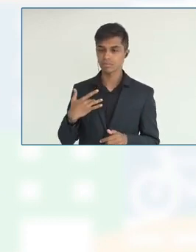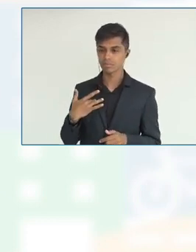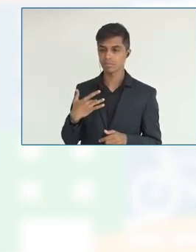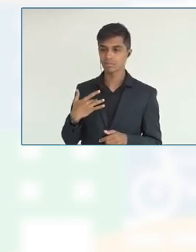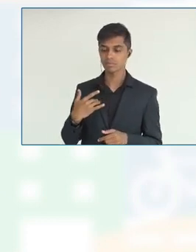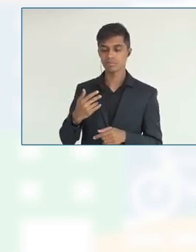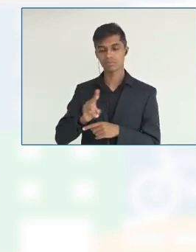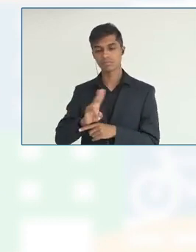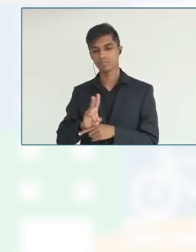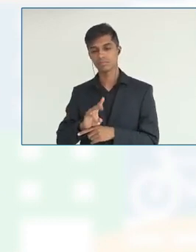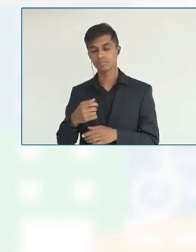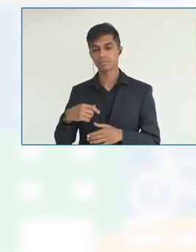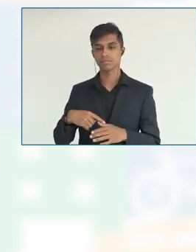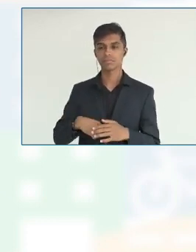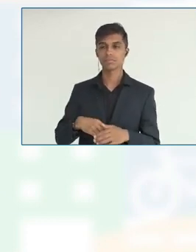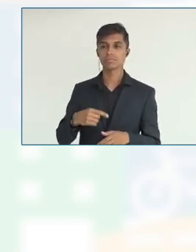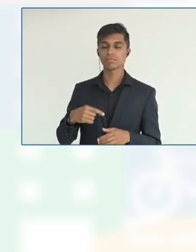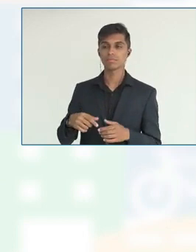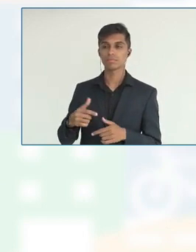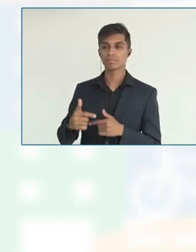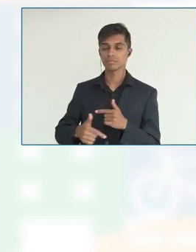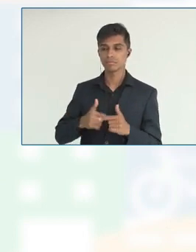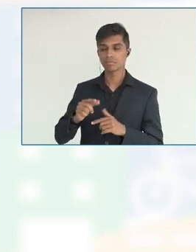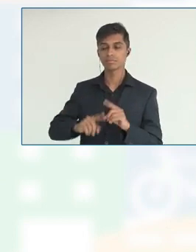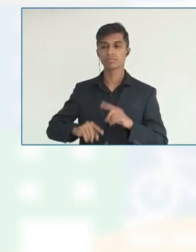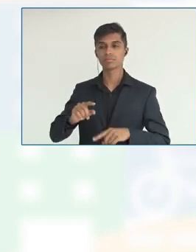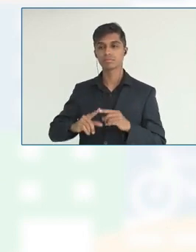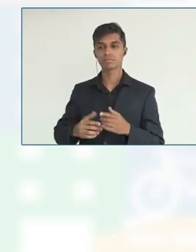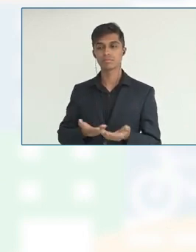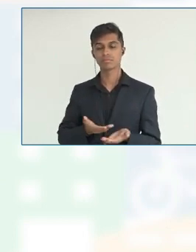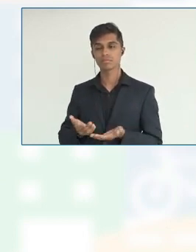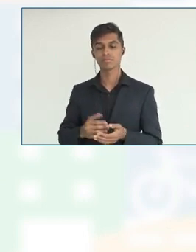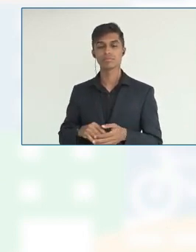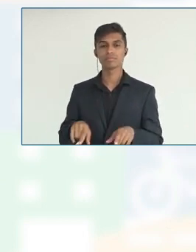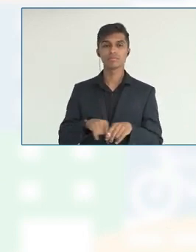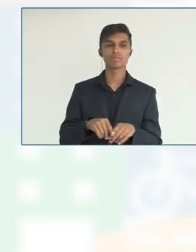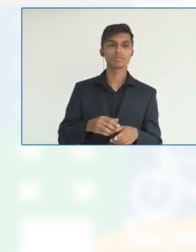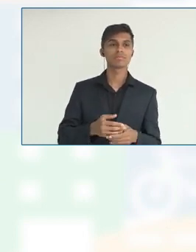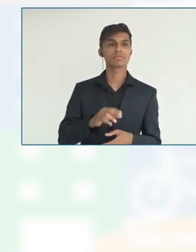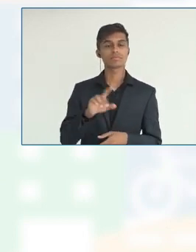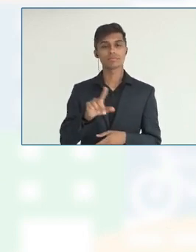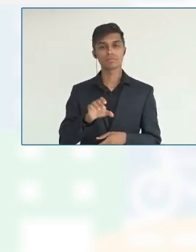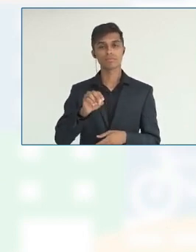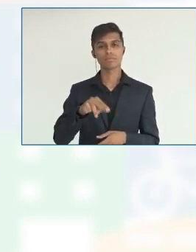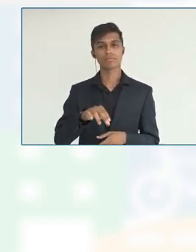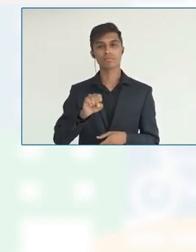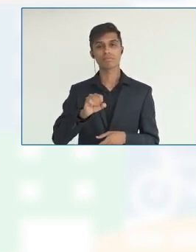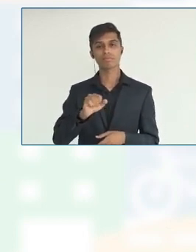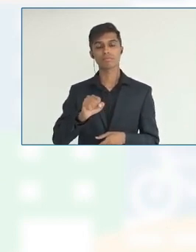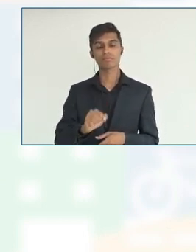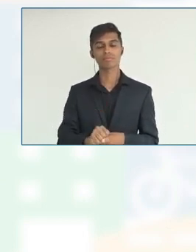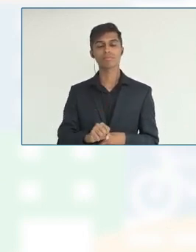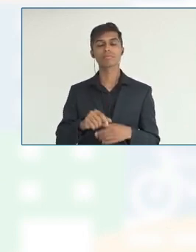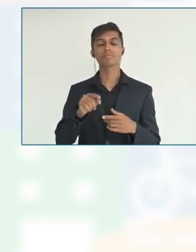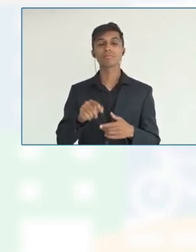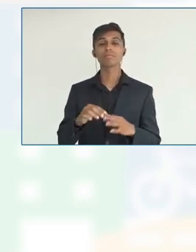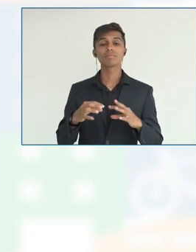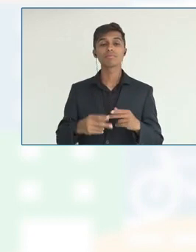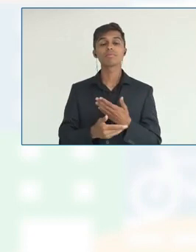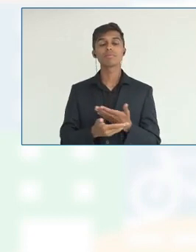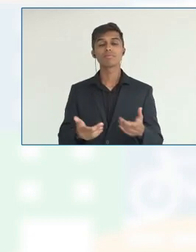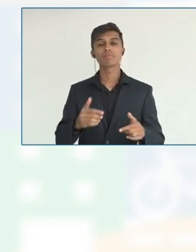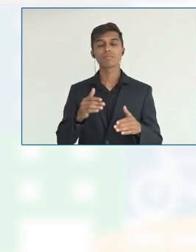vigilância sanitária de produtos e serviços, divisão de vigilância de zoonoses, né? Então, ela está distribuída em todas as